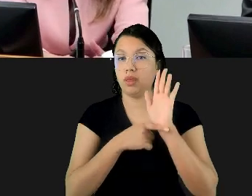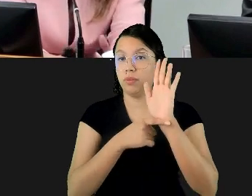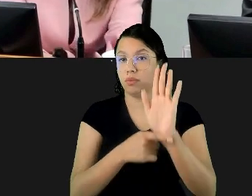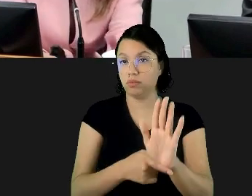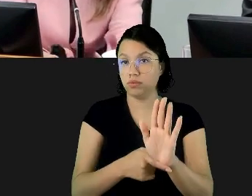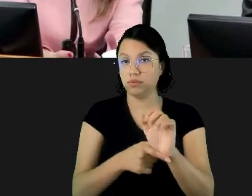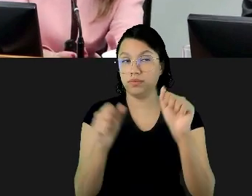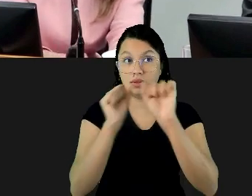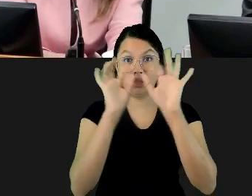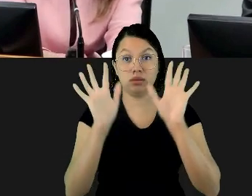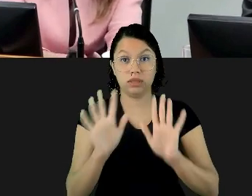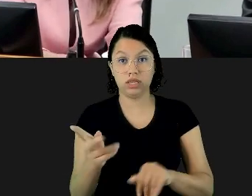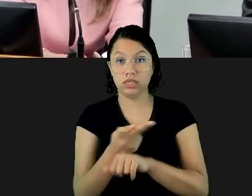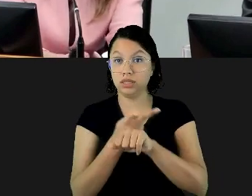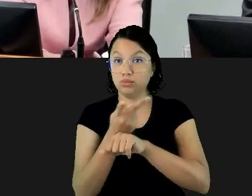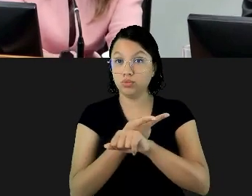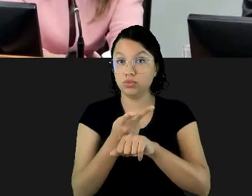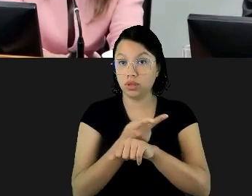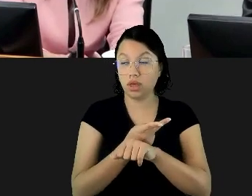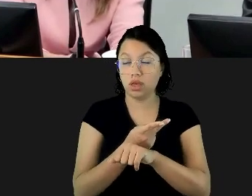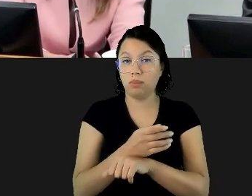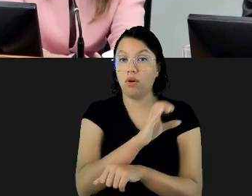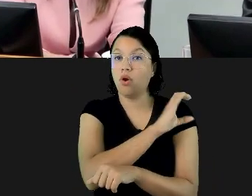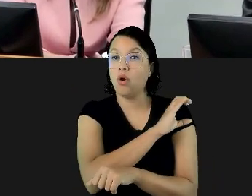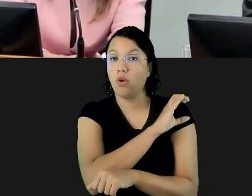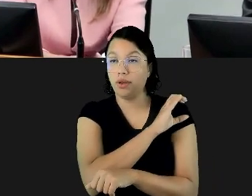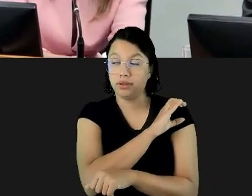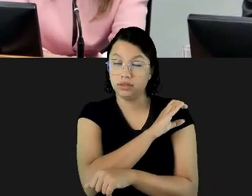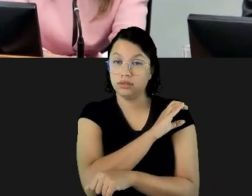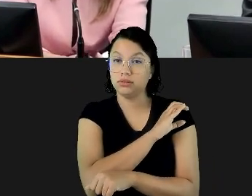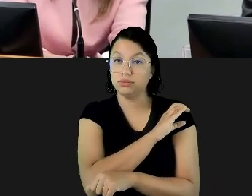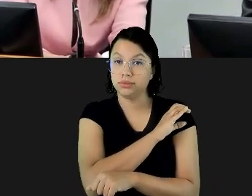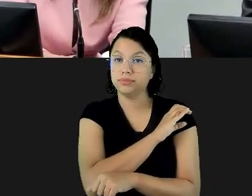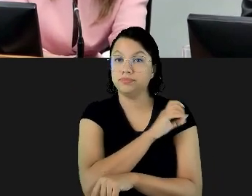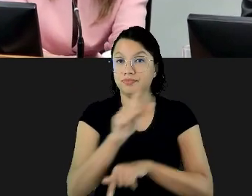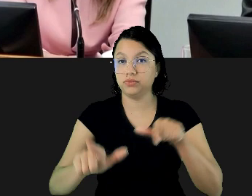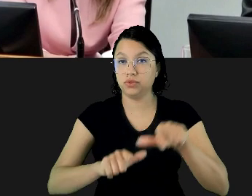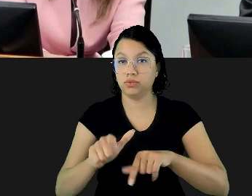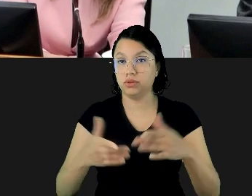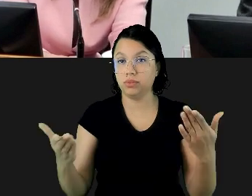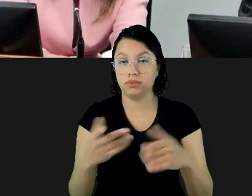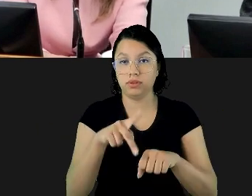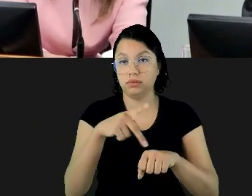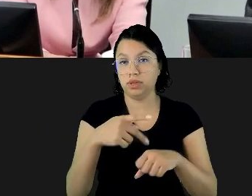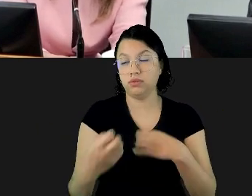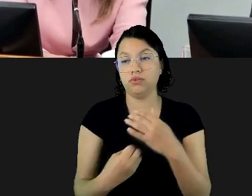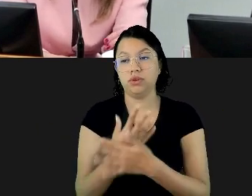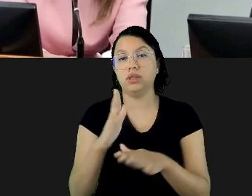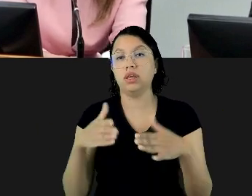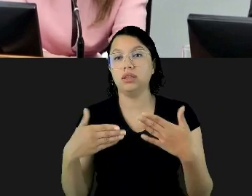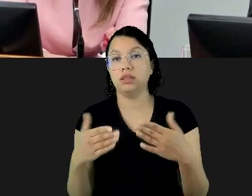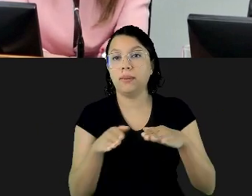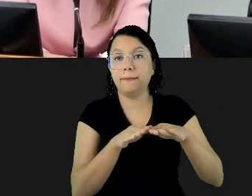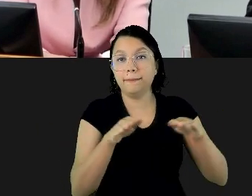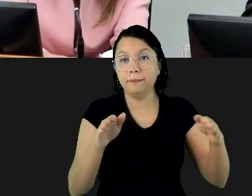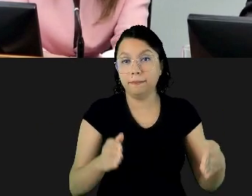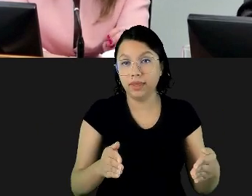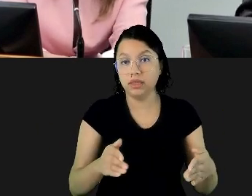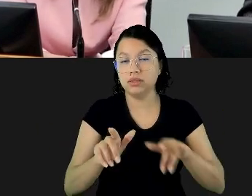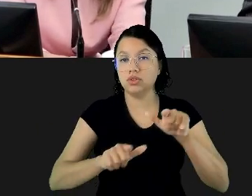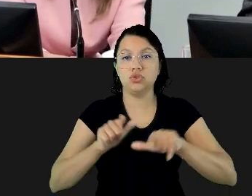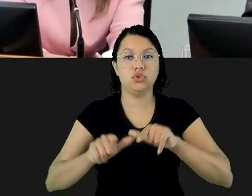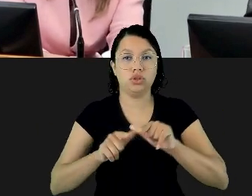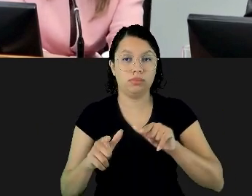e buscar uma coordenação nas ações desses países. Foram criadas, então, mesas de trabalho. E as